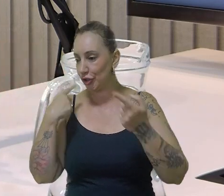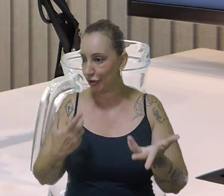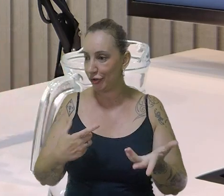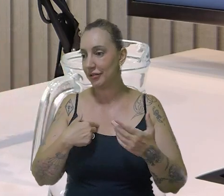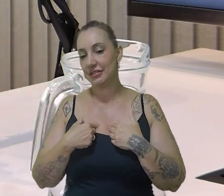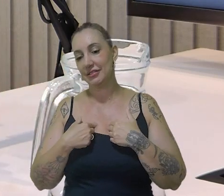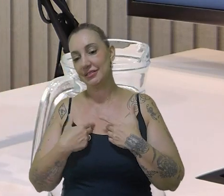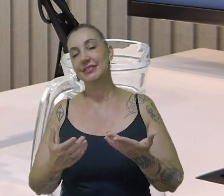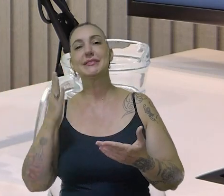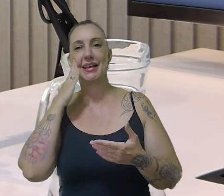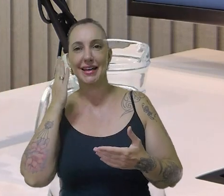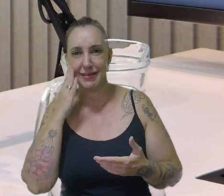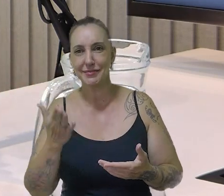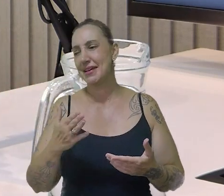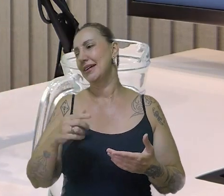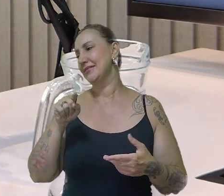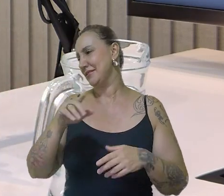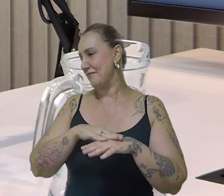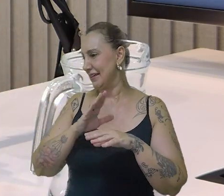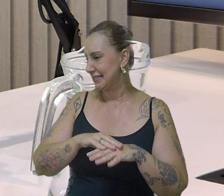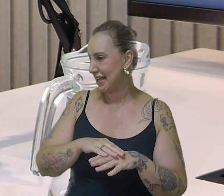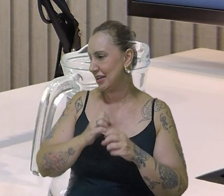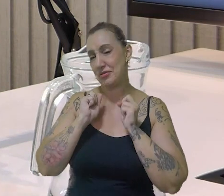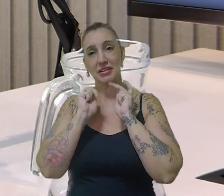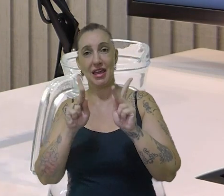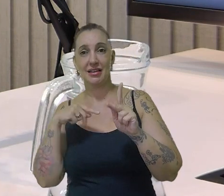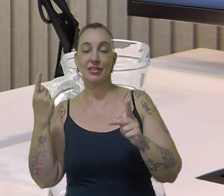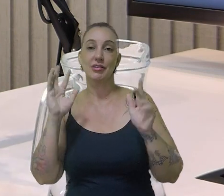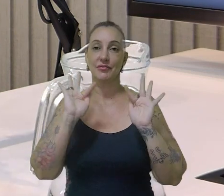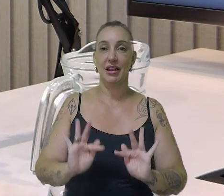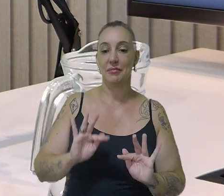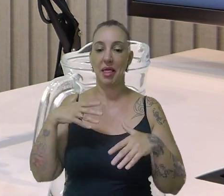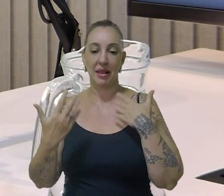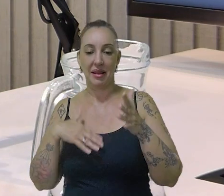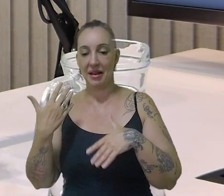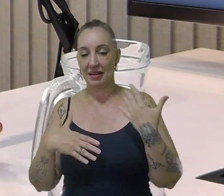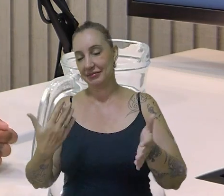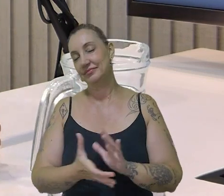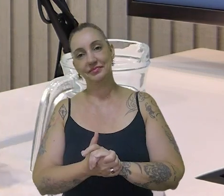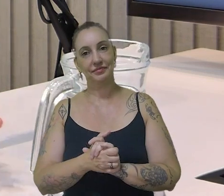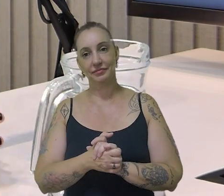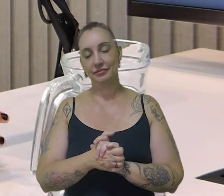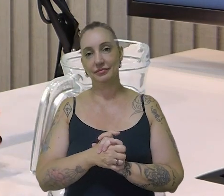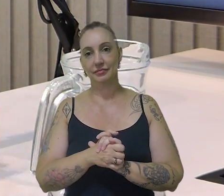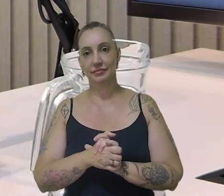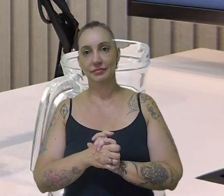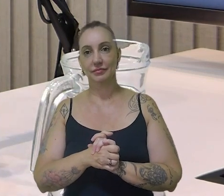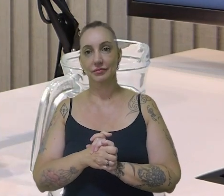e tal tipo sabia que você ia fazer isso mas tudo bem estamos felizes e lágrimas lágrimas